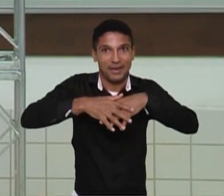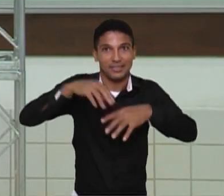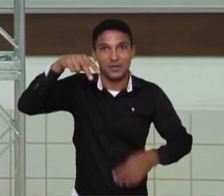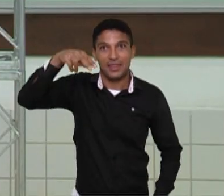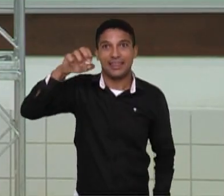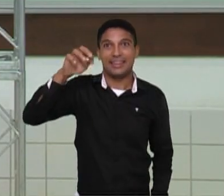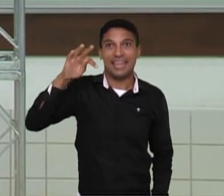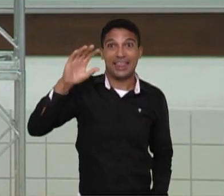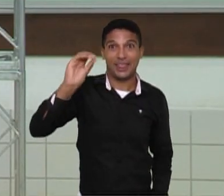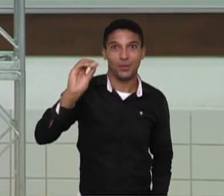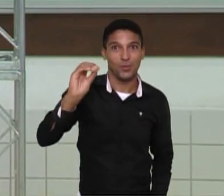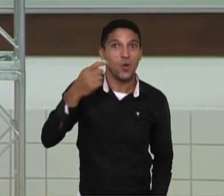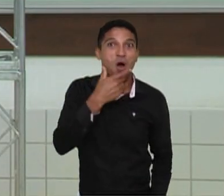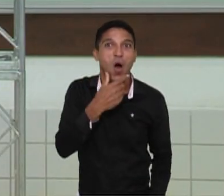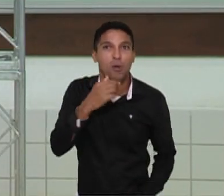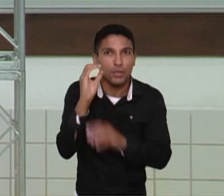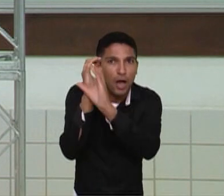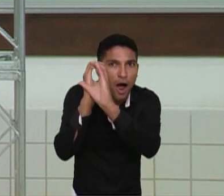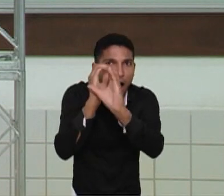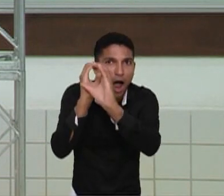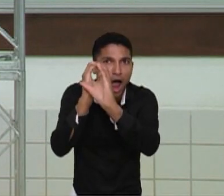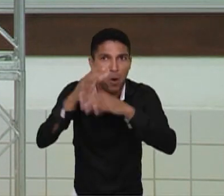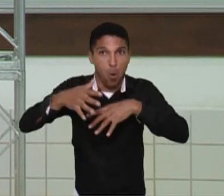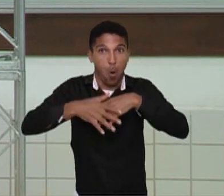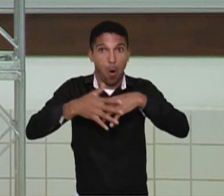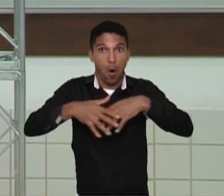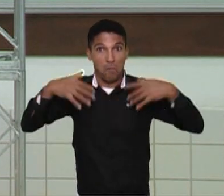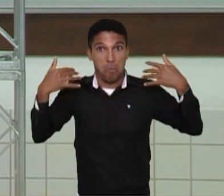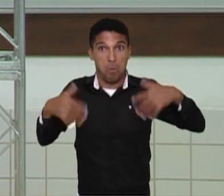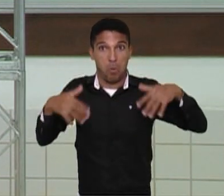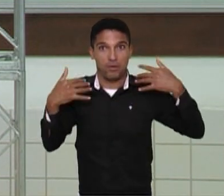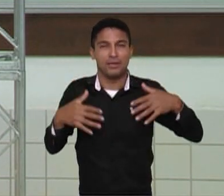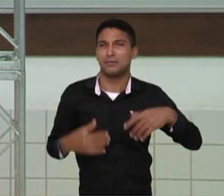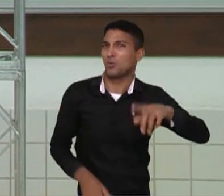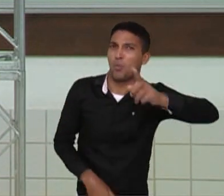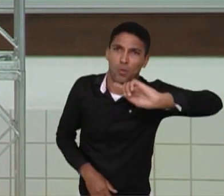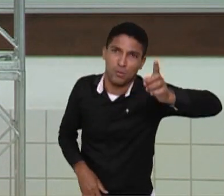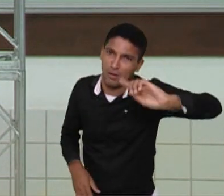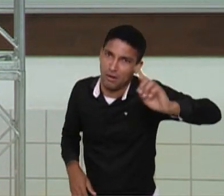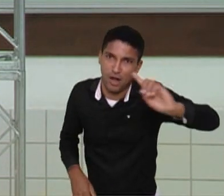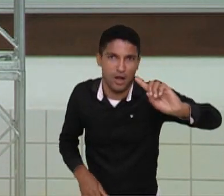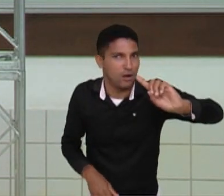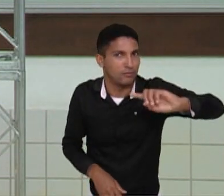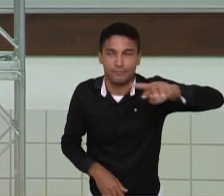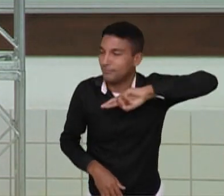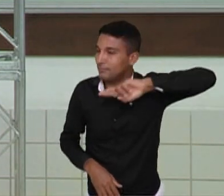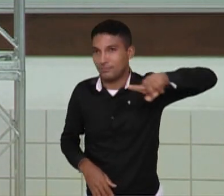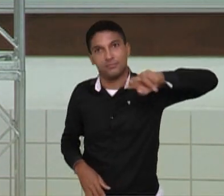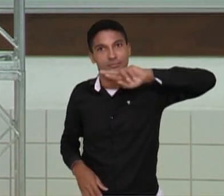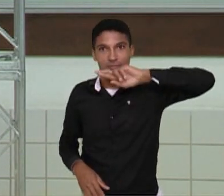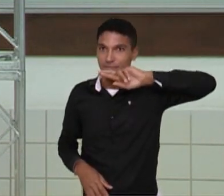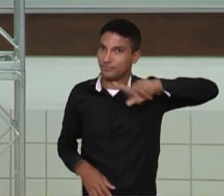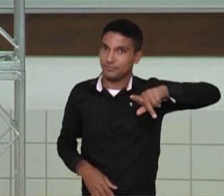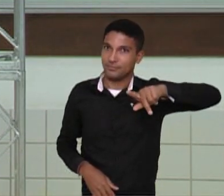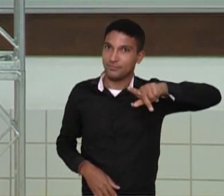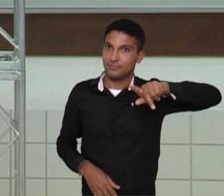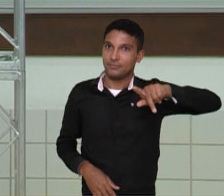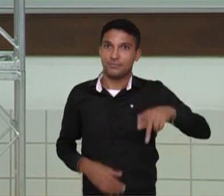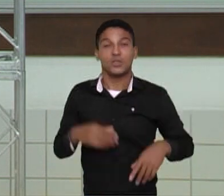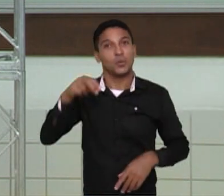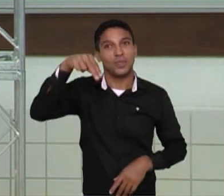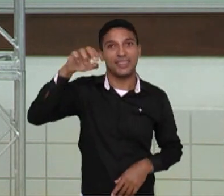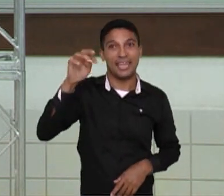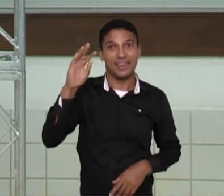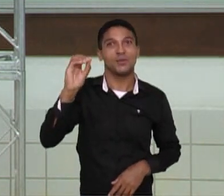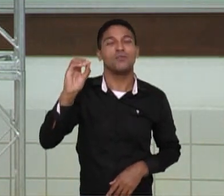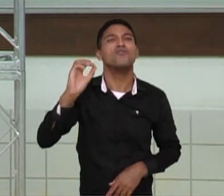câmera aí. Né? Aí ele fala, não, negativo, de forma alguma. Né? Um dia o Neto aparece aí para